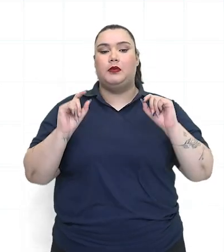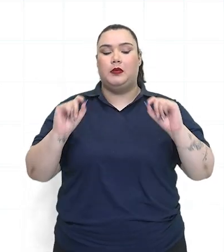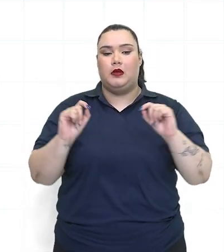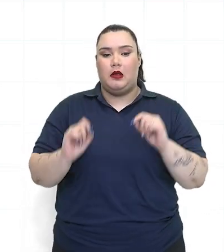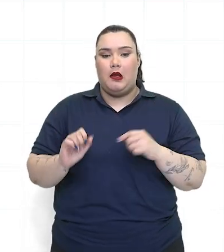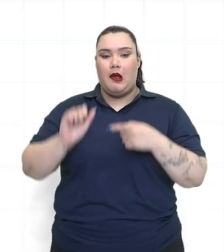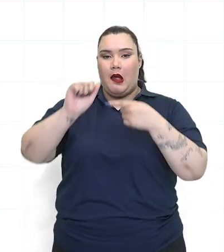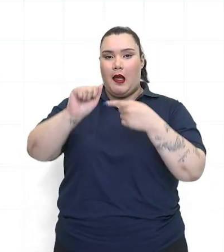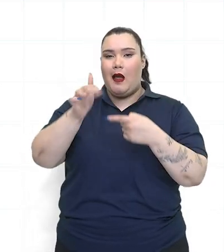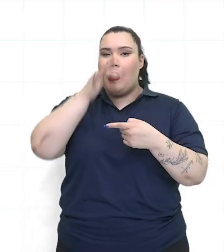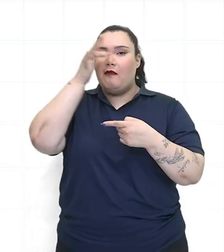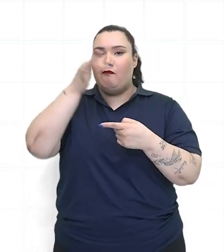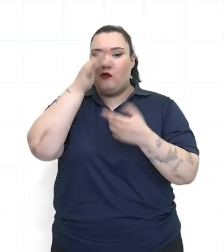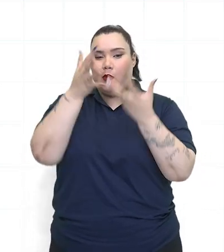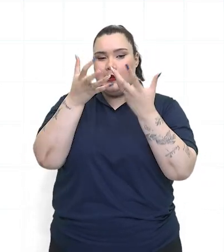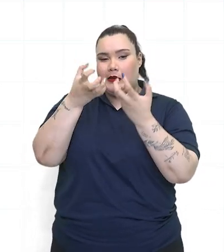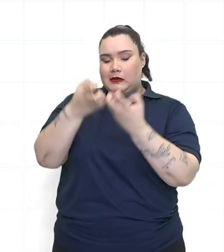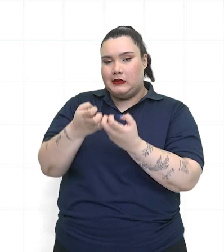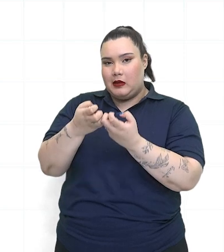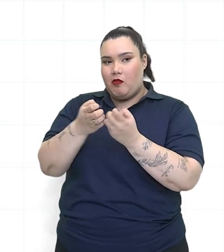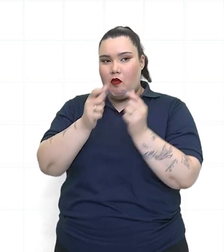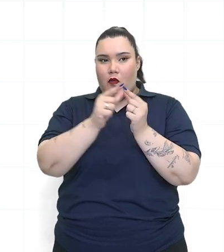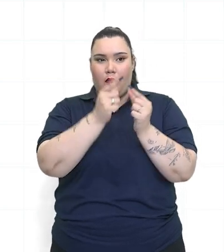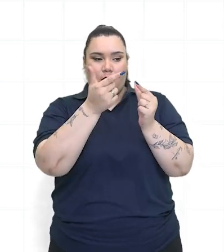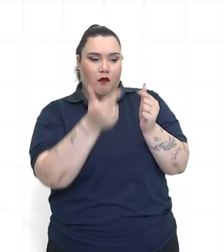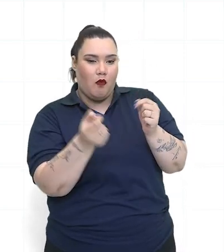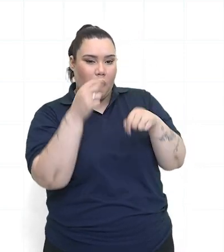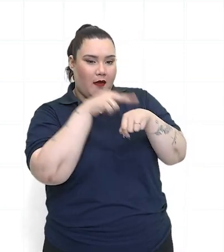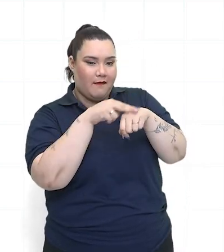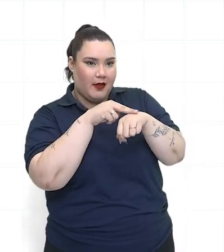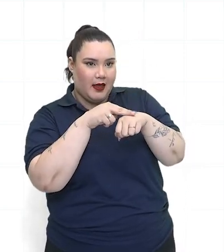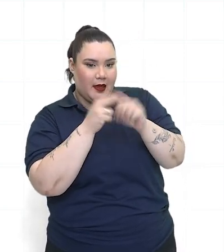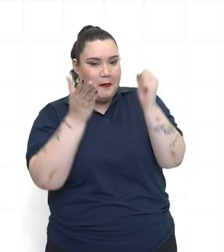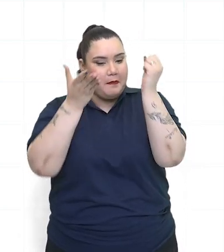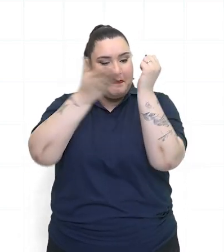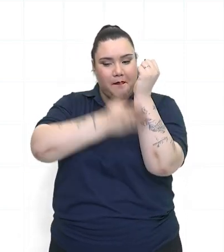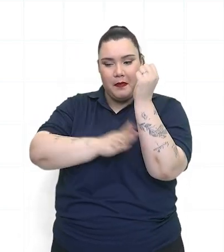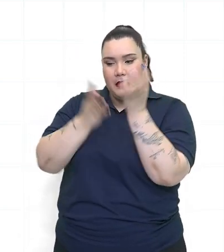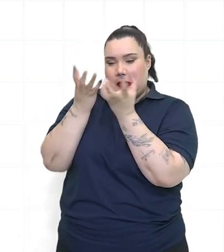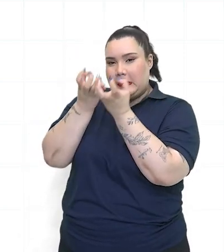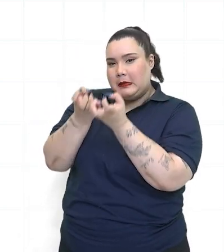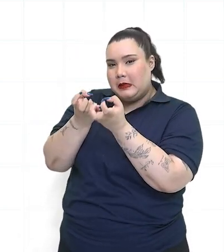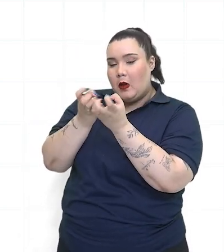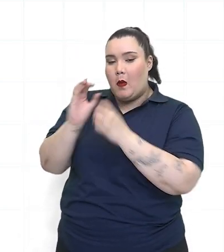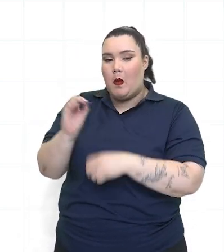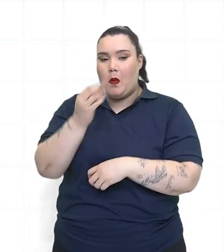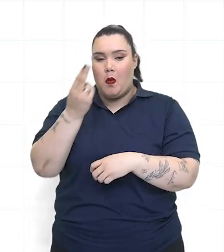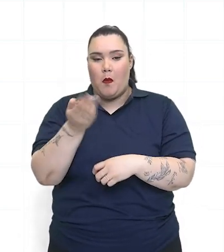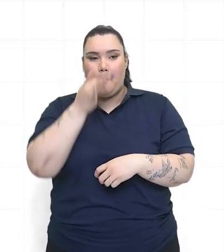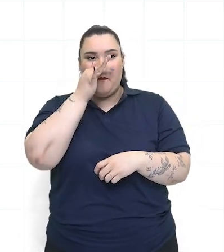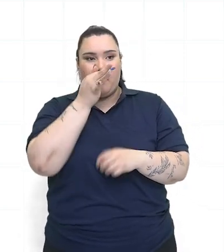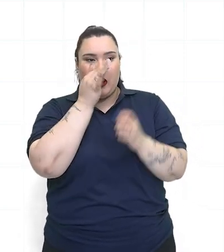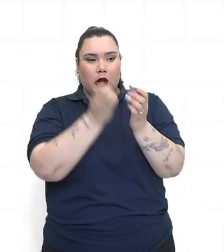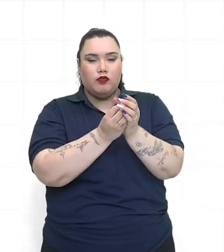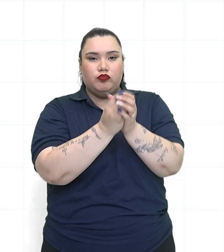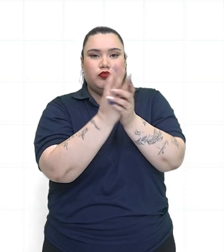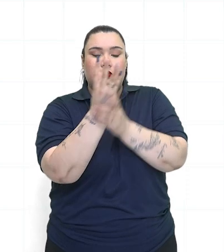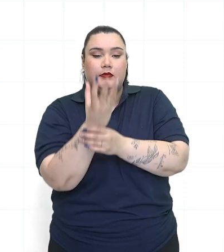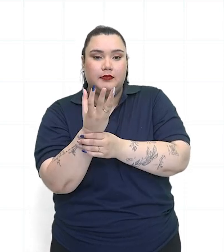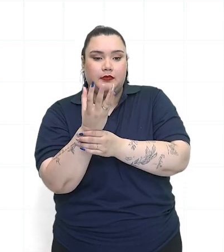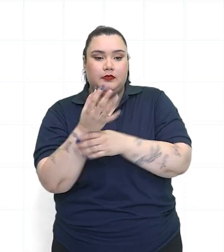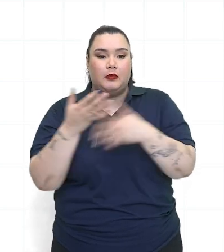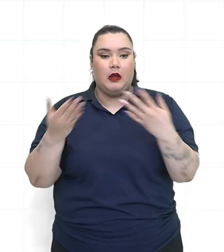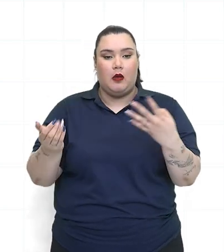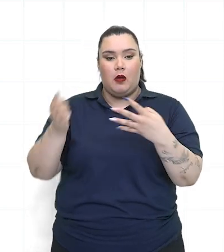quê? Com uma florzinha seca? Com uma folhinha verde? Com um galinho seco? Ou com um raminho de planta?